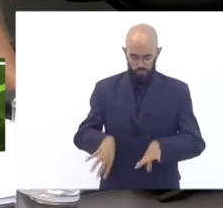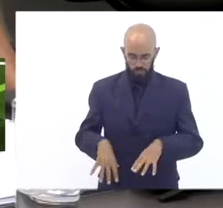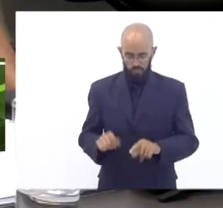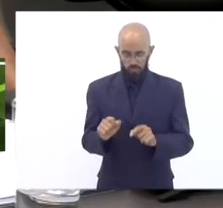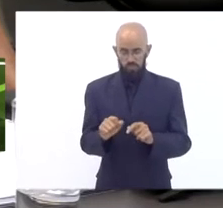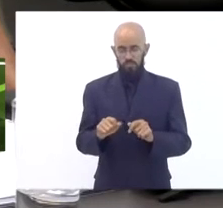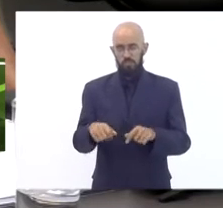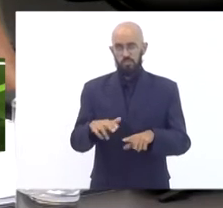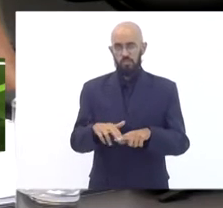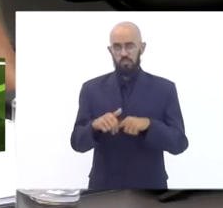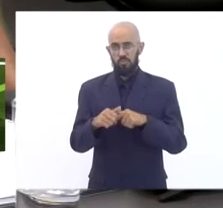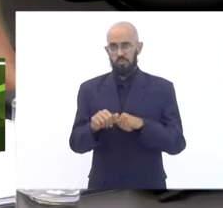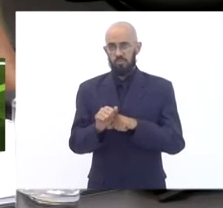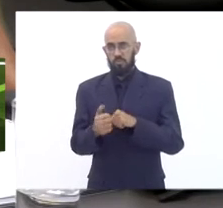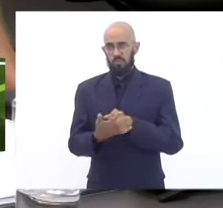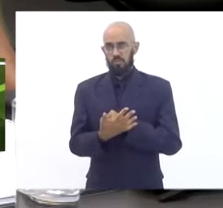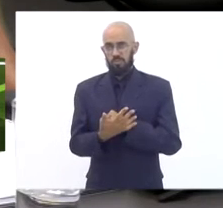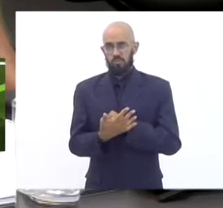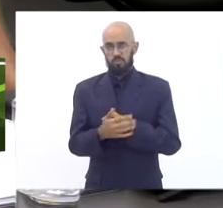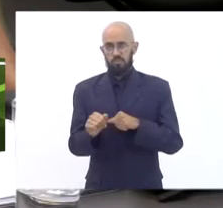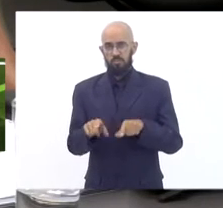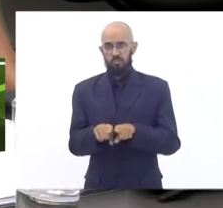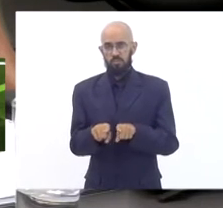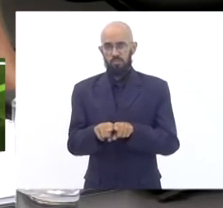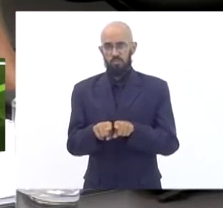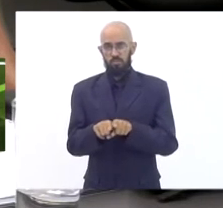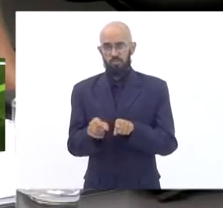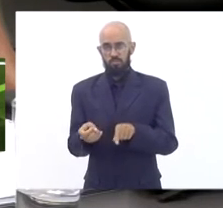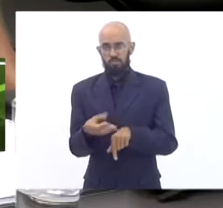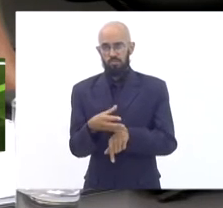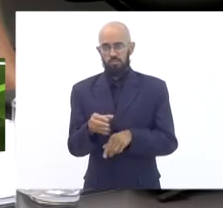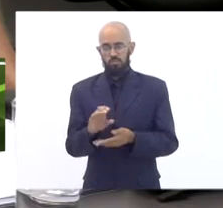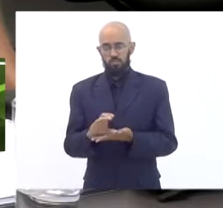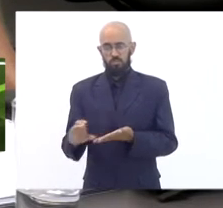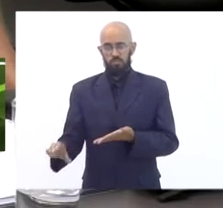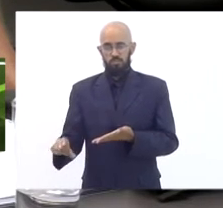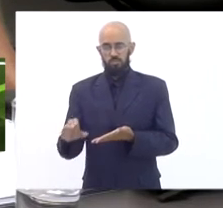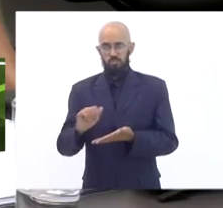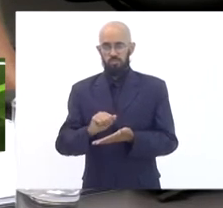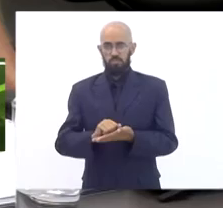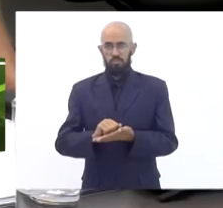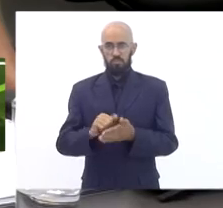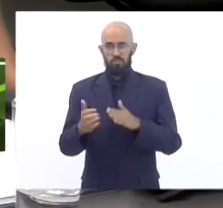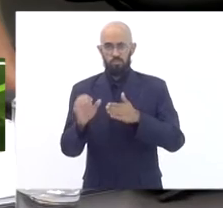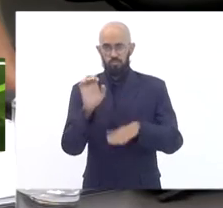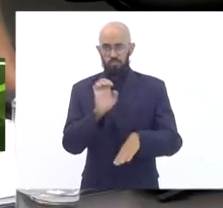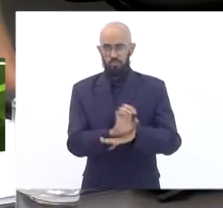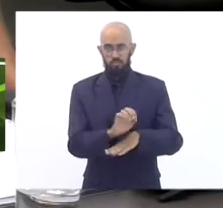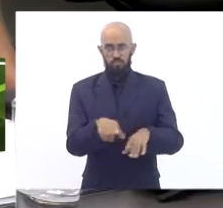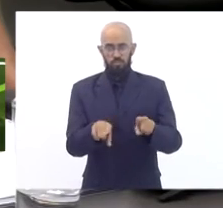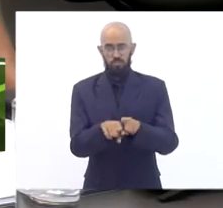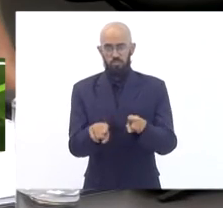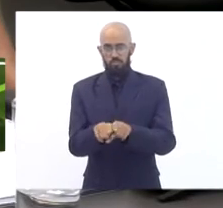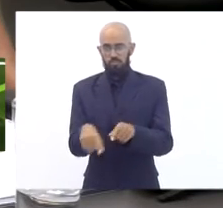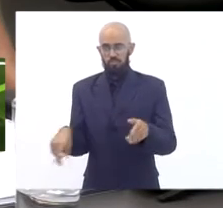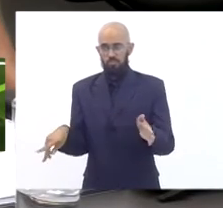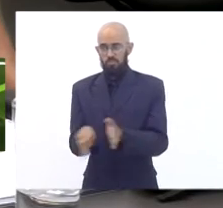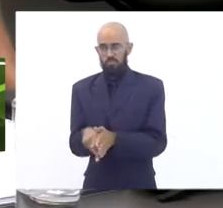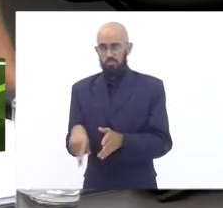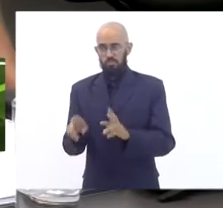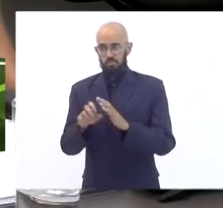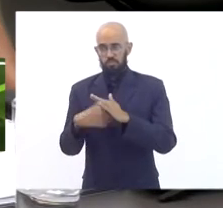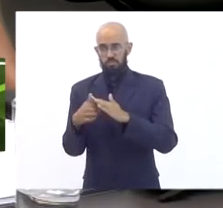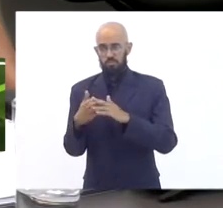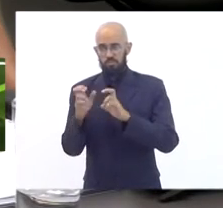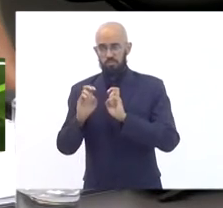pela Covid sofrida pela concessionária, bem como novos investimentos de parte a parte, tanto do Estado quanto da própria Supervia. É isso que eu posso informar